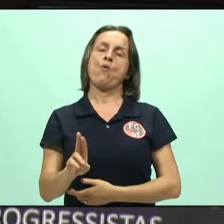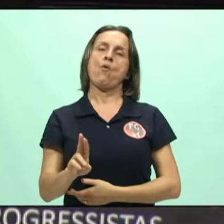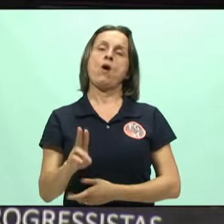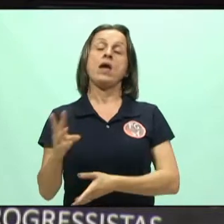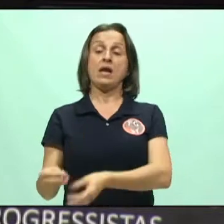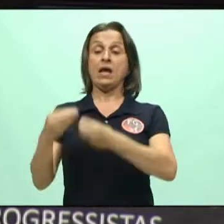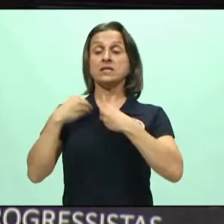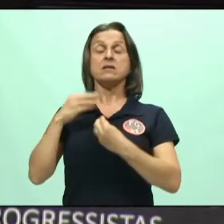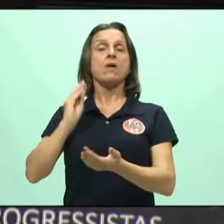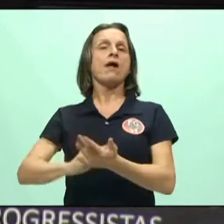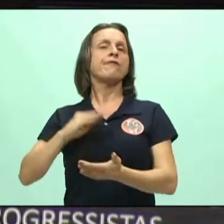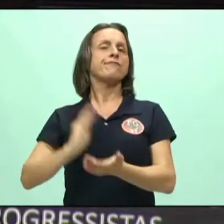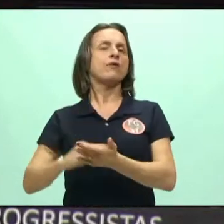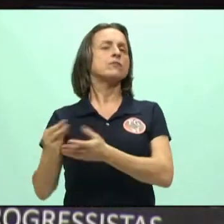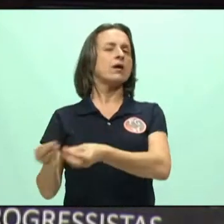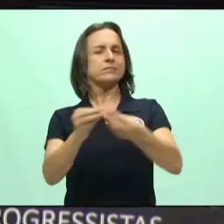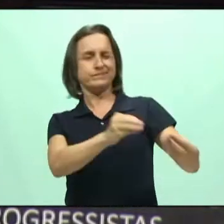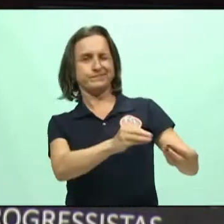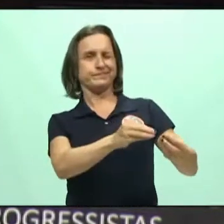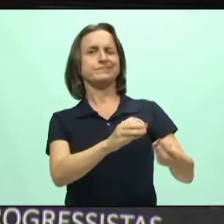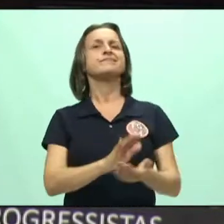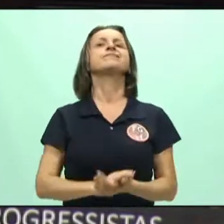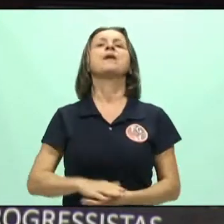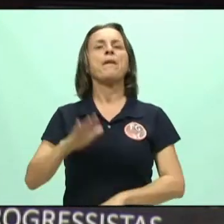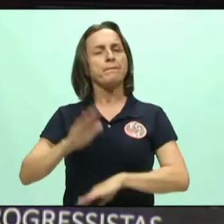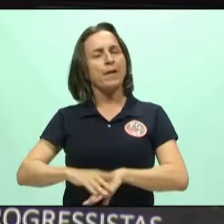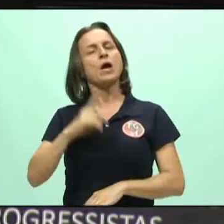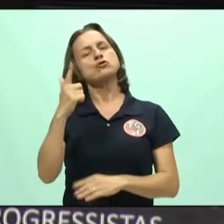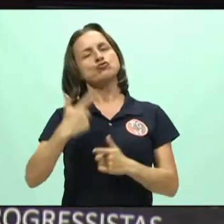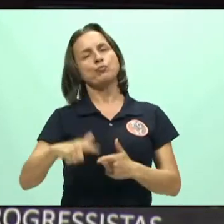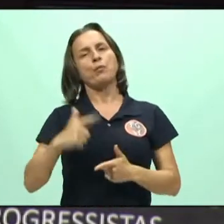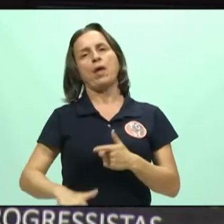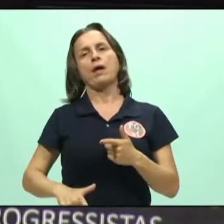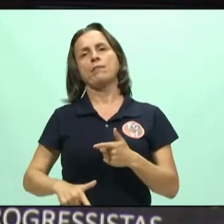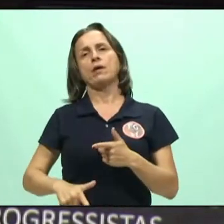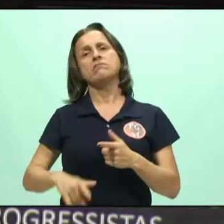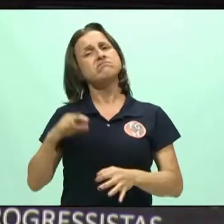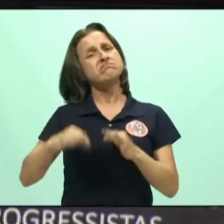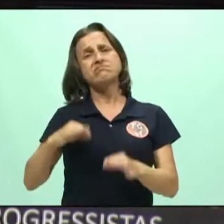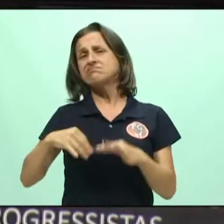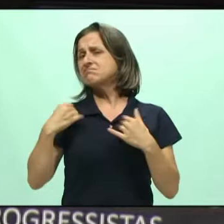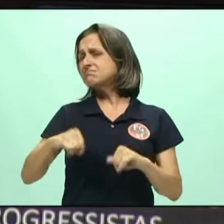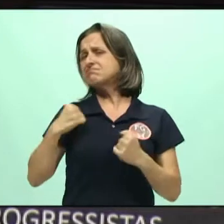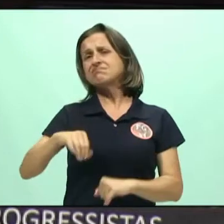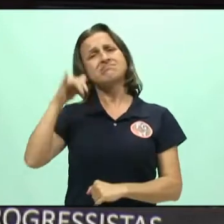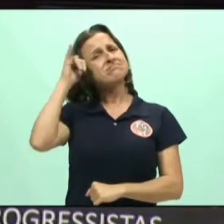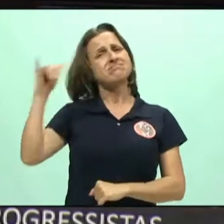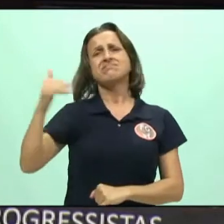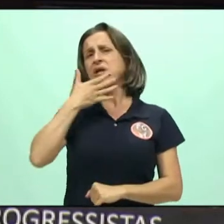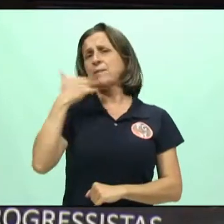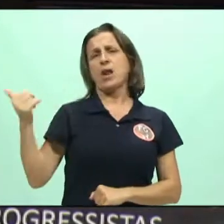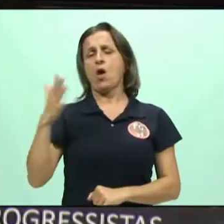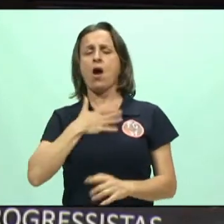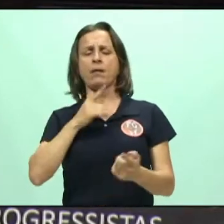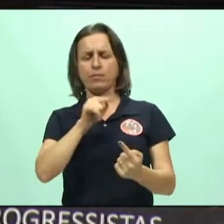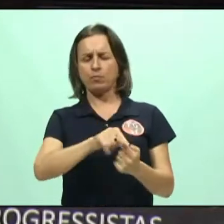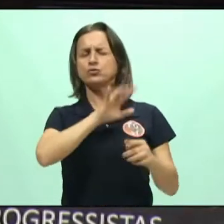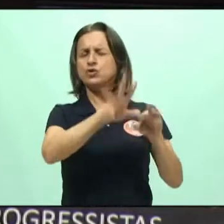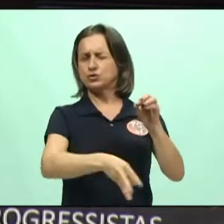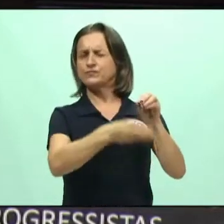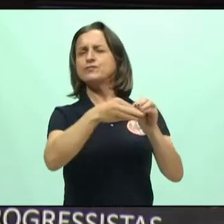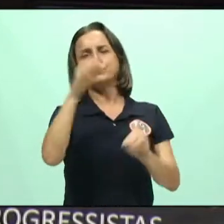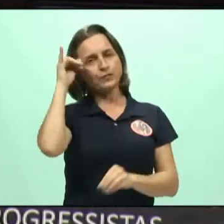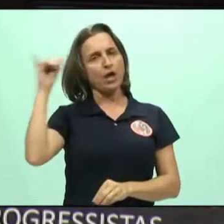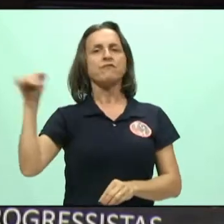E aí ia criar um outro problema judicial e que a gente precisa evitar que a minha intenção nessa emenda é